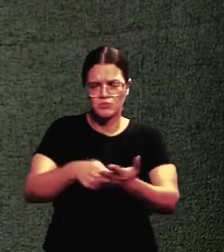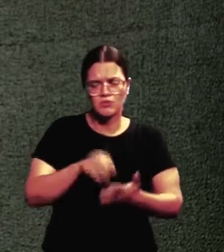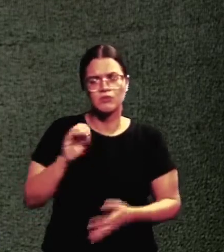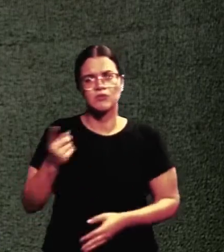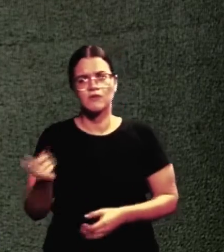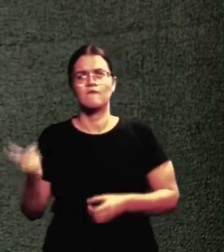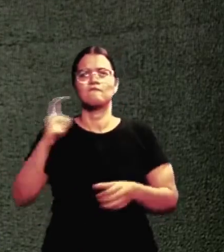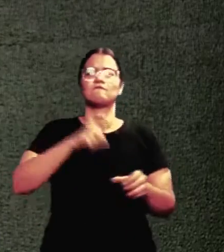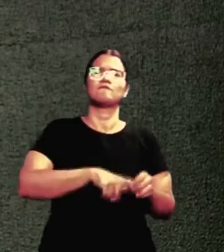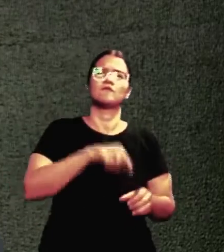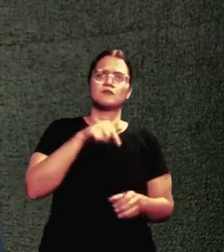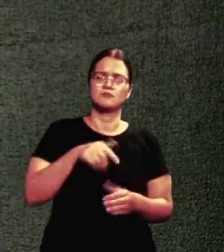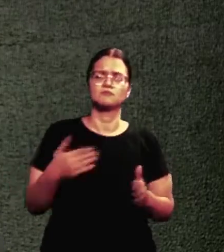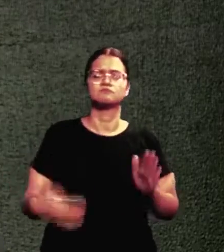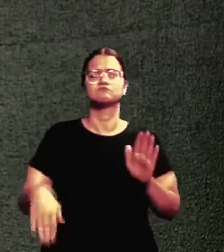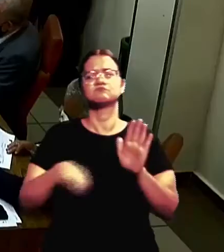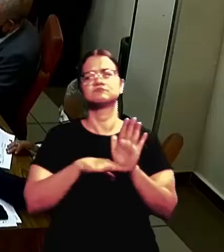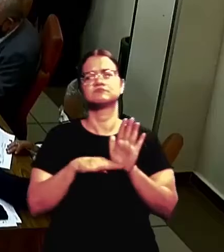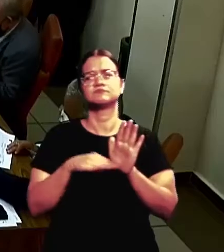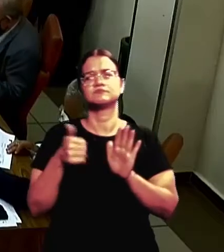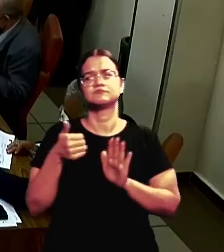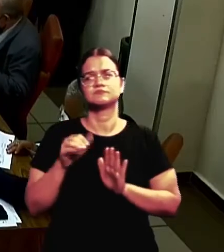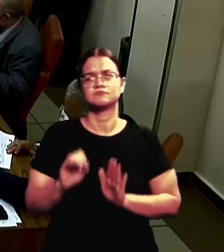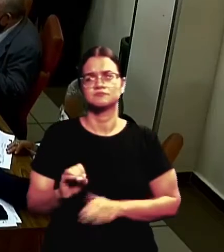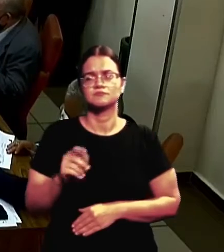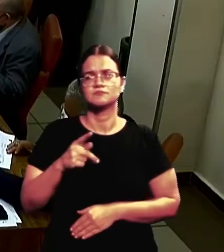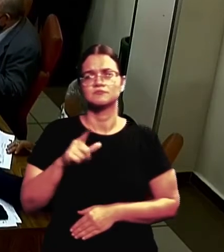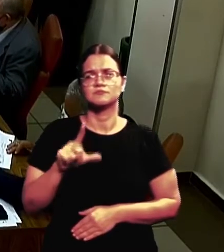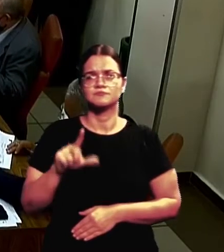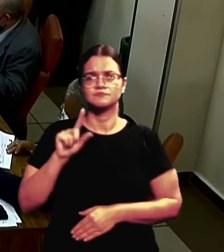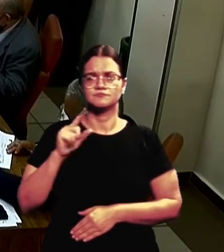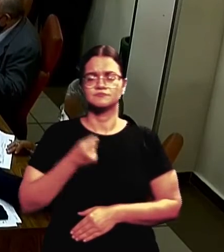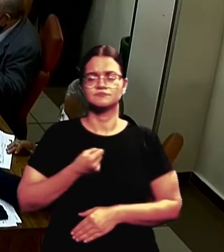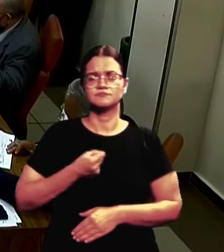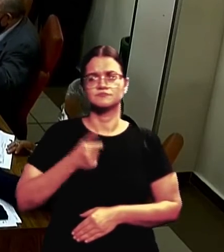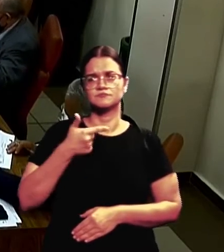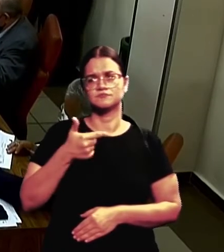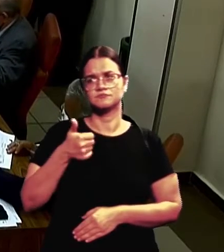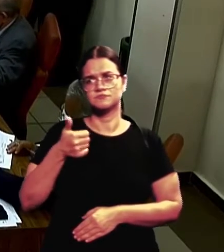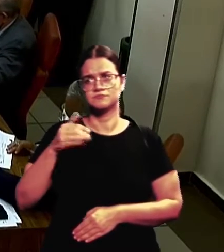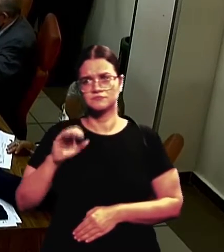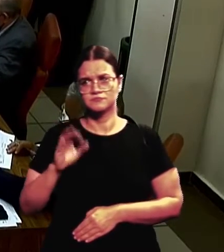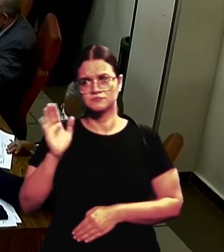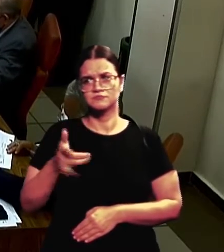Posteriormente, o projeto volta à pauta. Item 10, PL de número